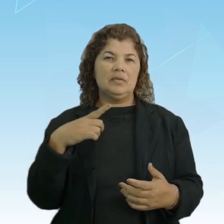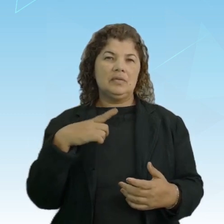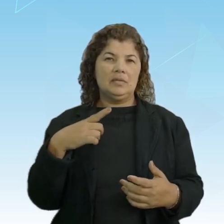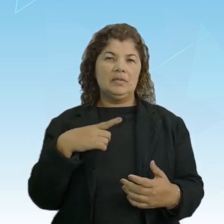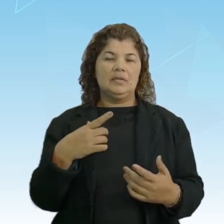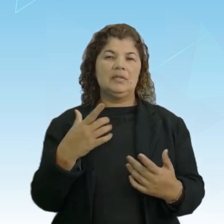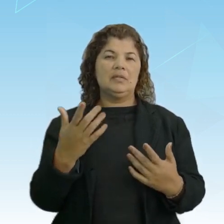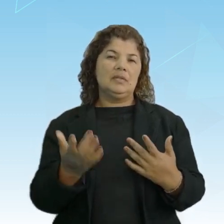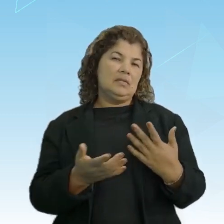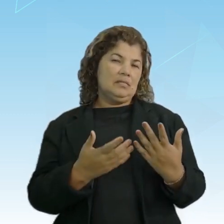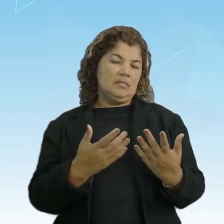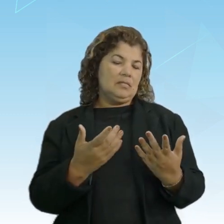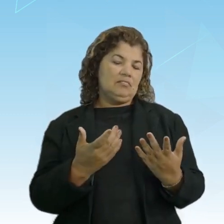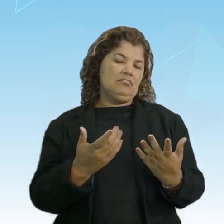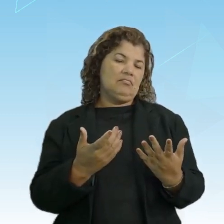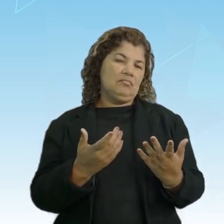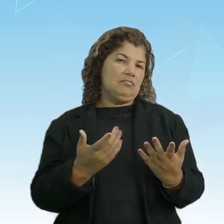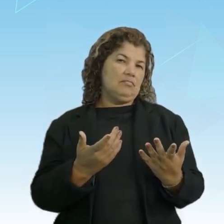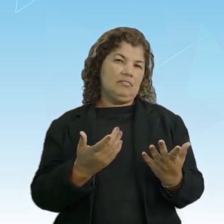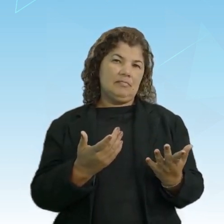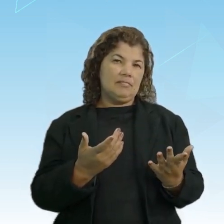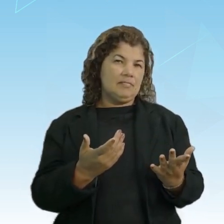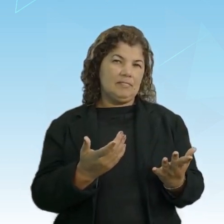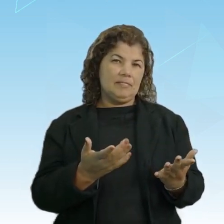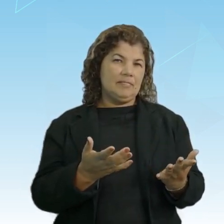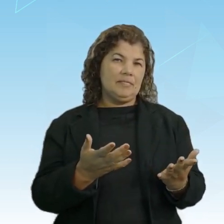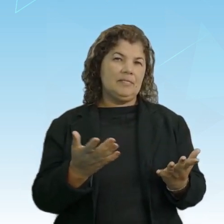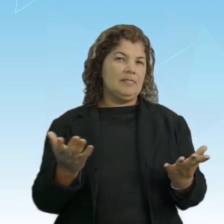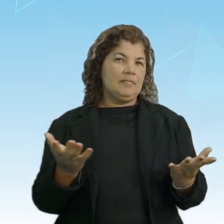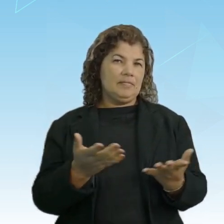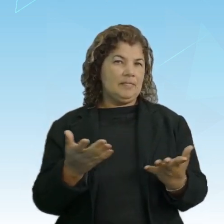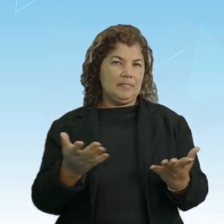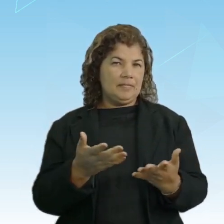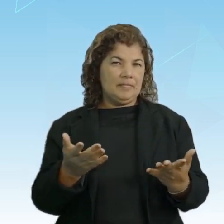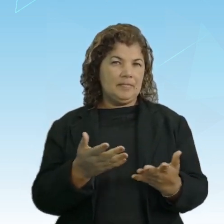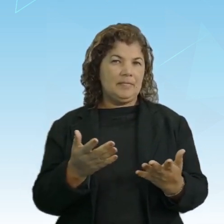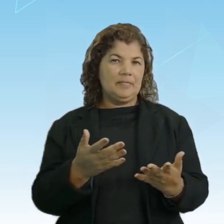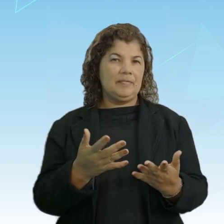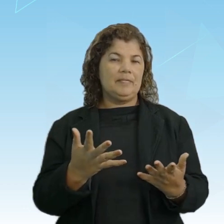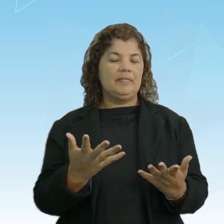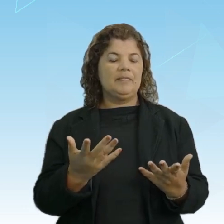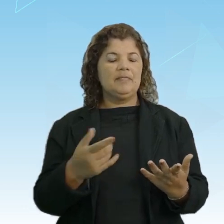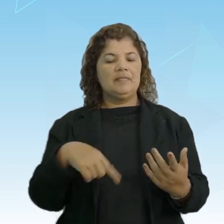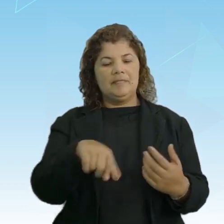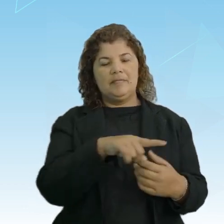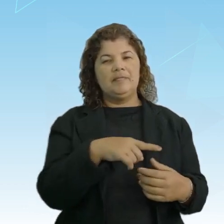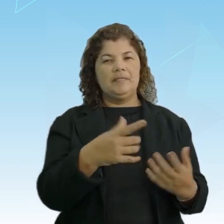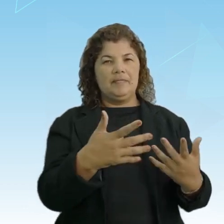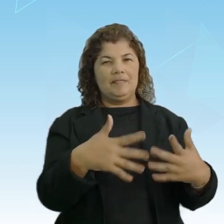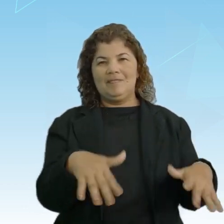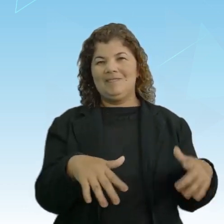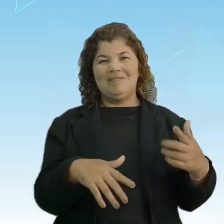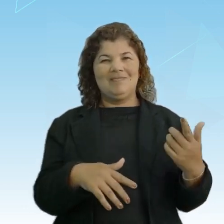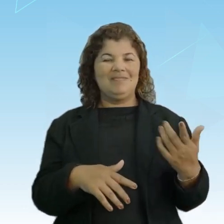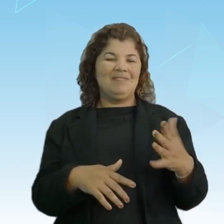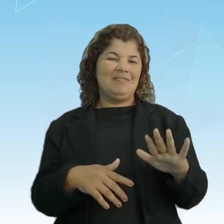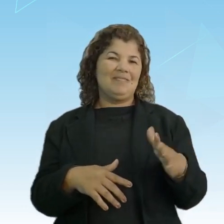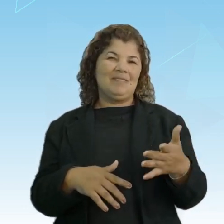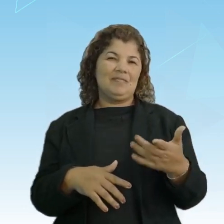nós vimos, não há hoje de seus naturais habitantes nem